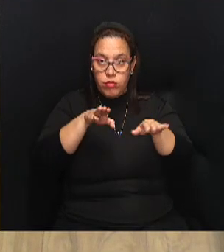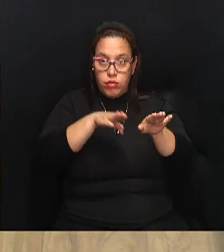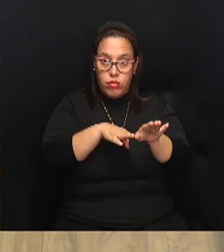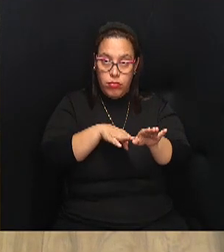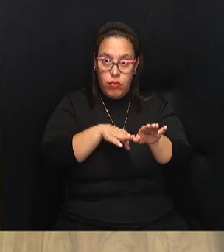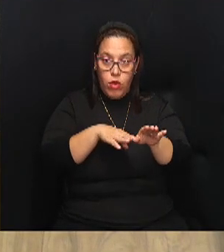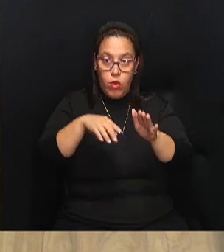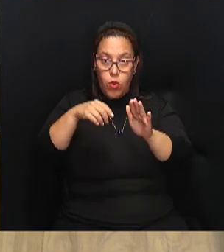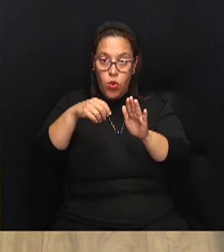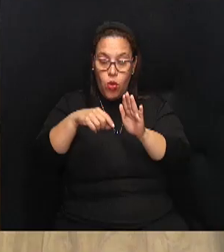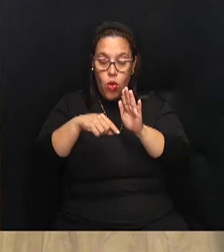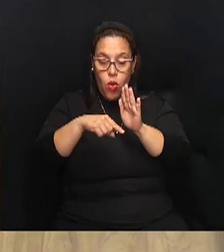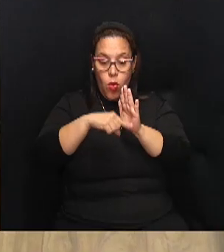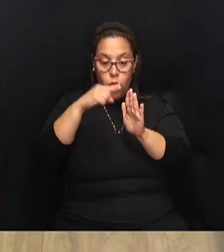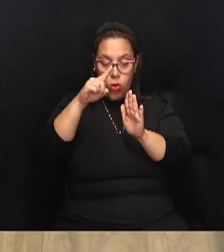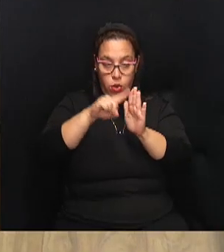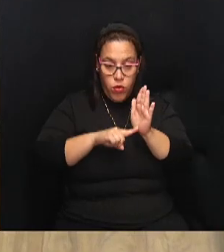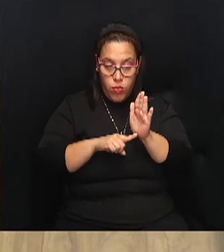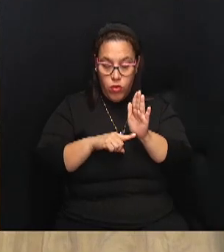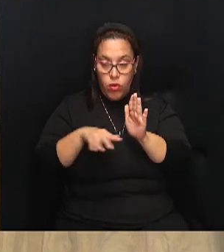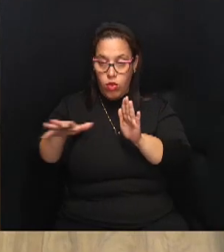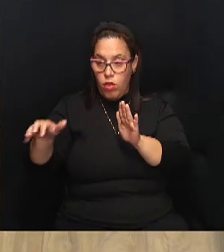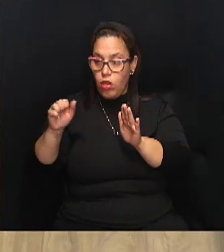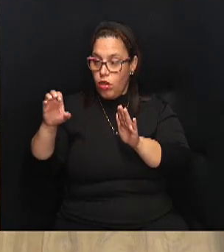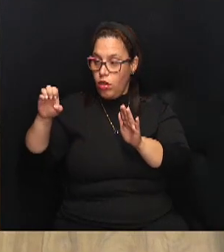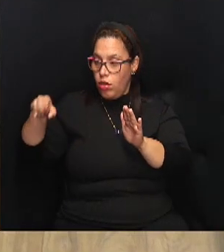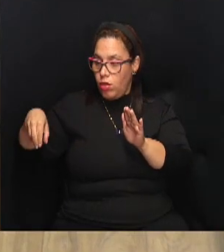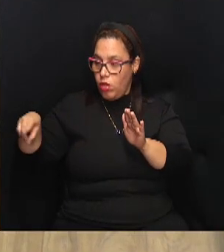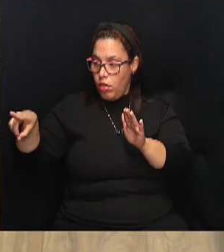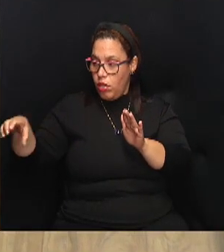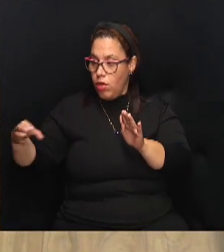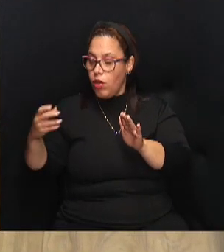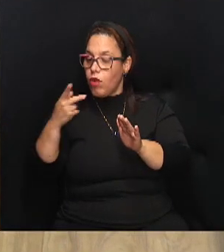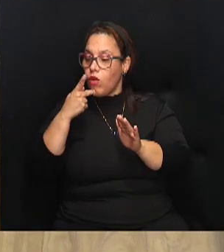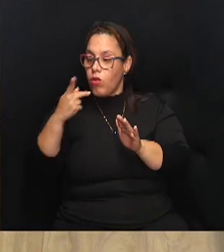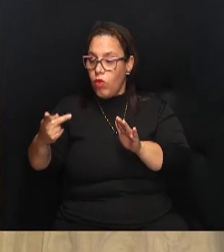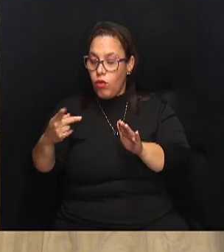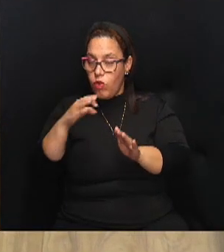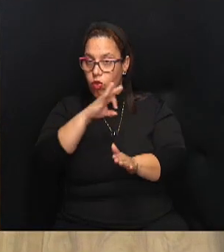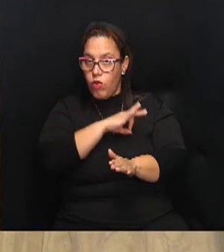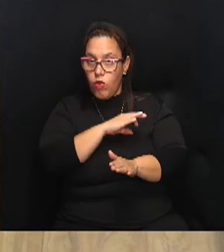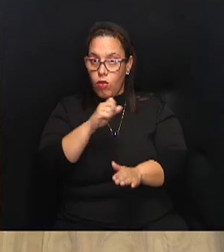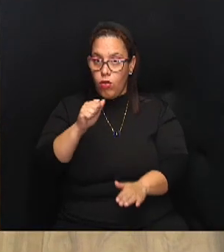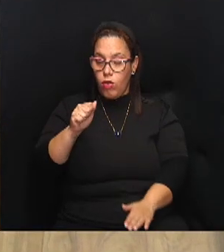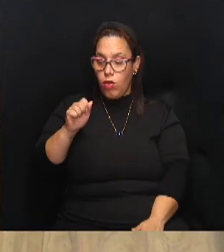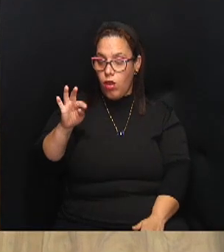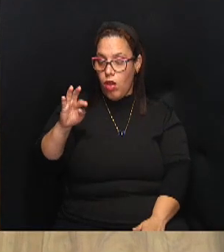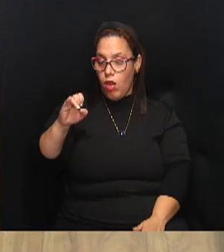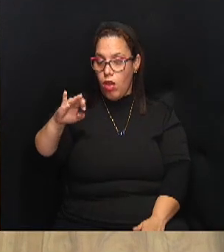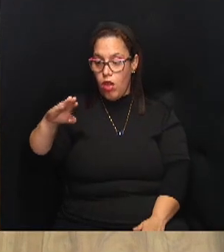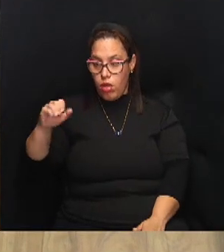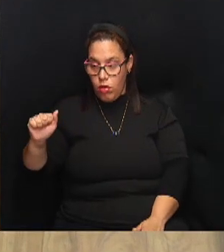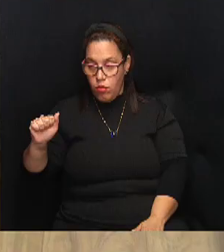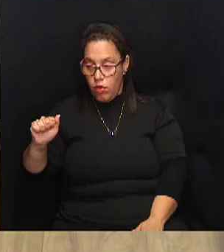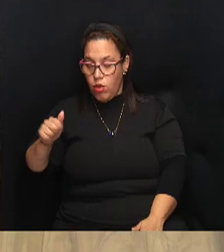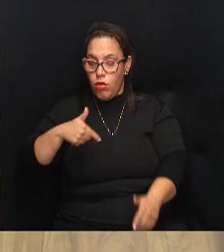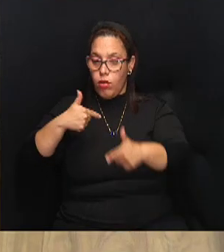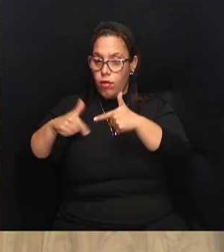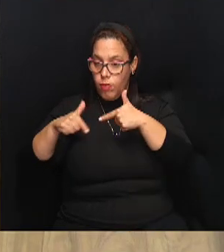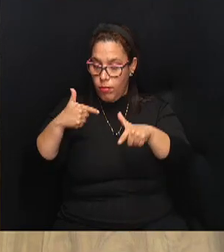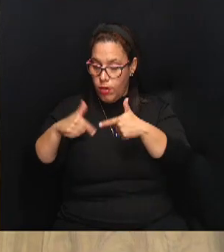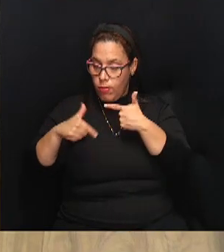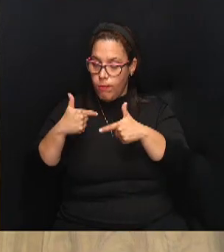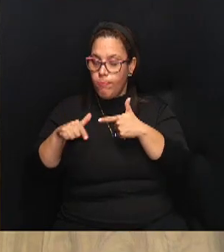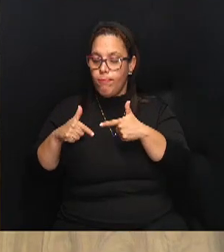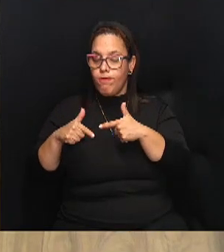local proibido. Eu tenho que chamar a INDEC. Sim. Então eu vou falar em um município que nem Atibaia, onde eu trabalhei bastante. Lá nós trabalhamos,